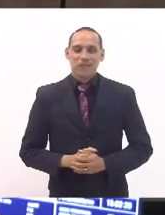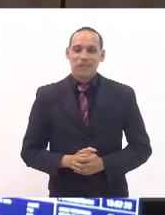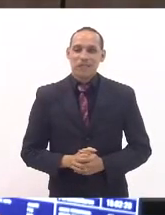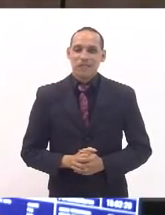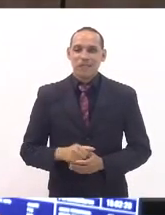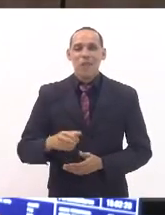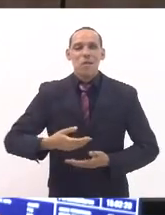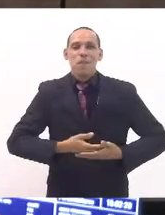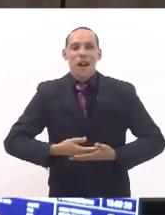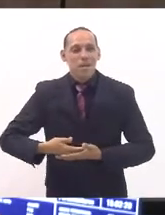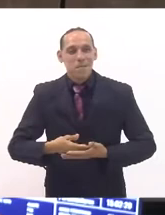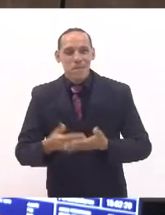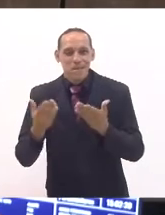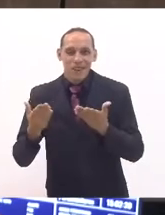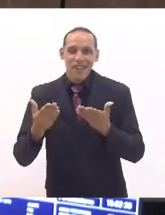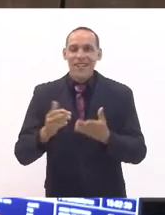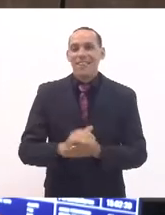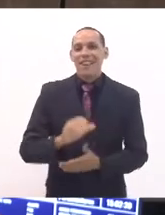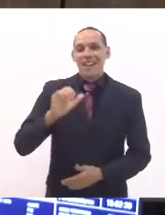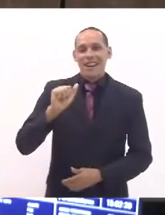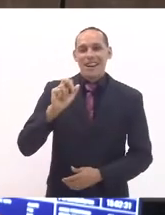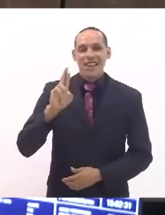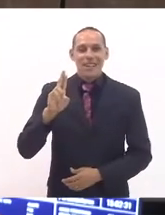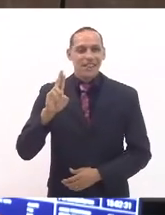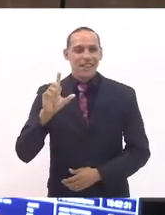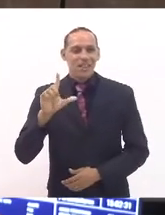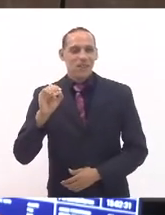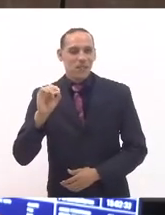deputado Bebetão, deputado Carlos Macedo,